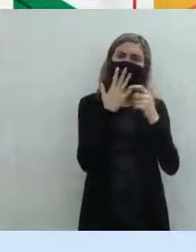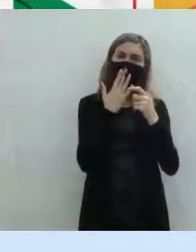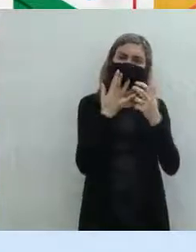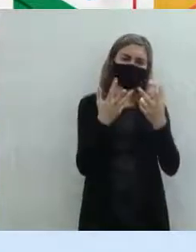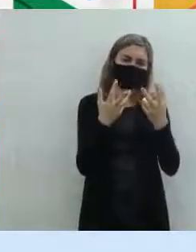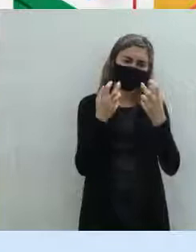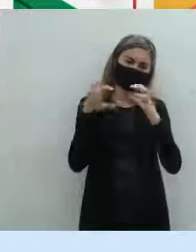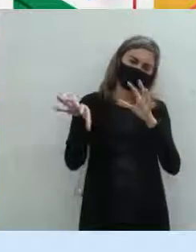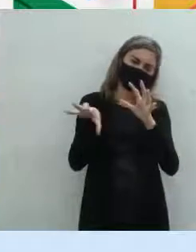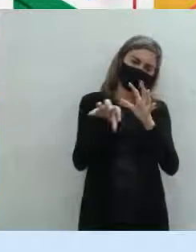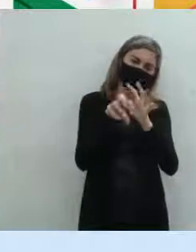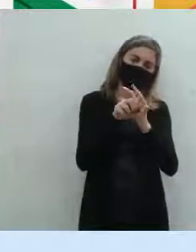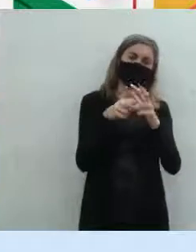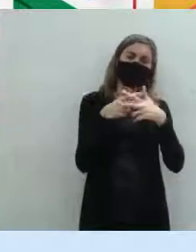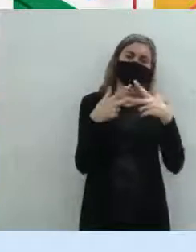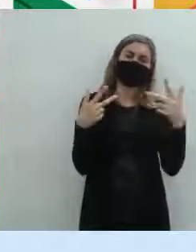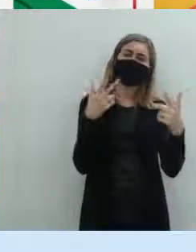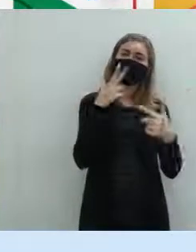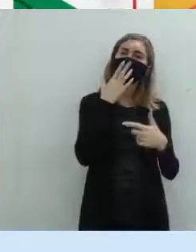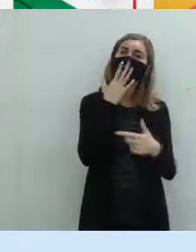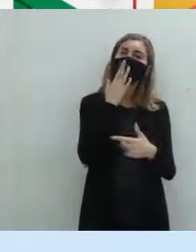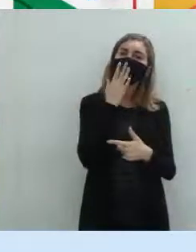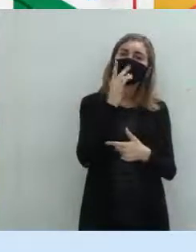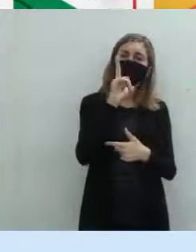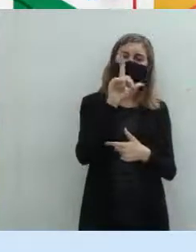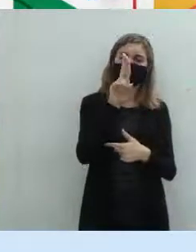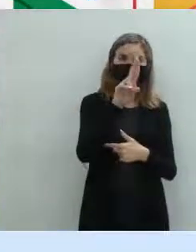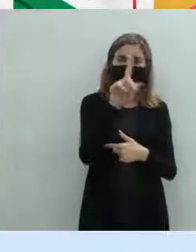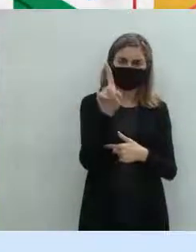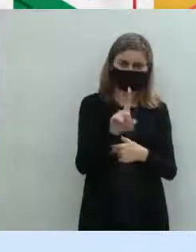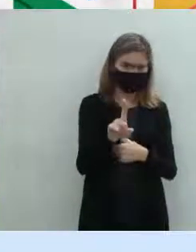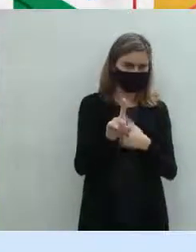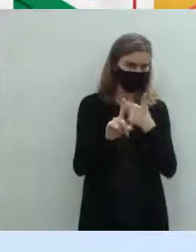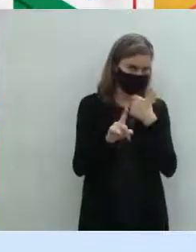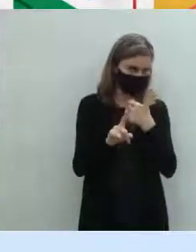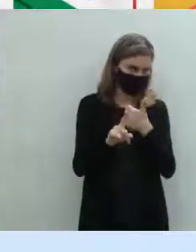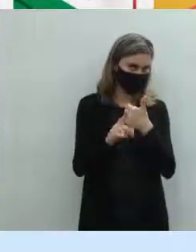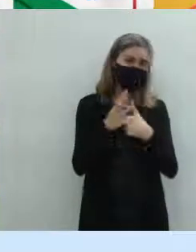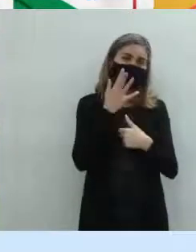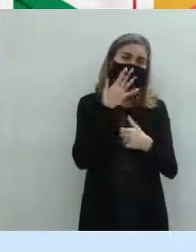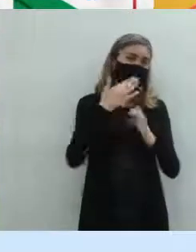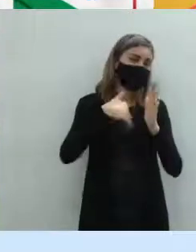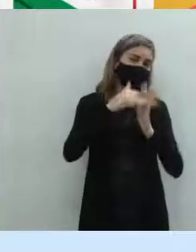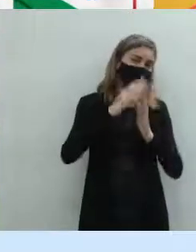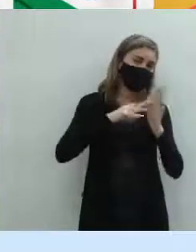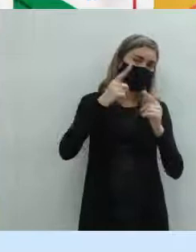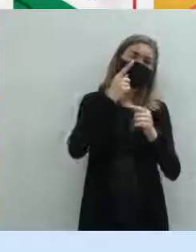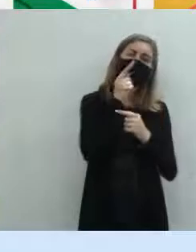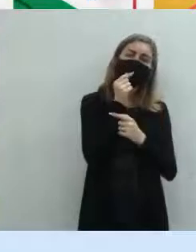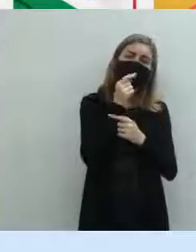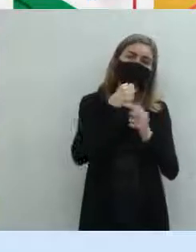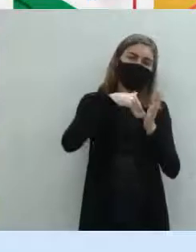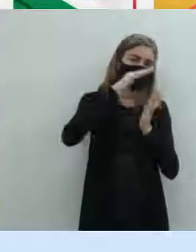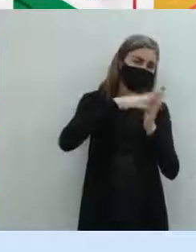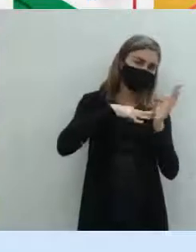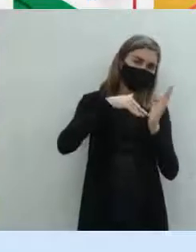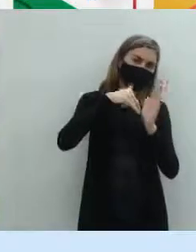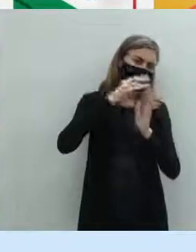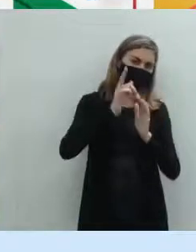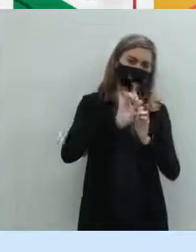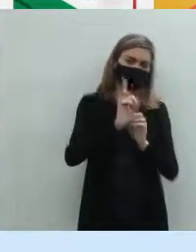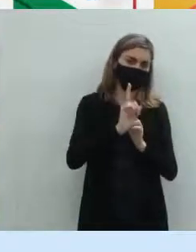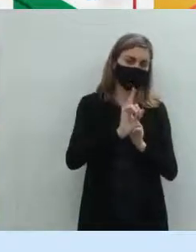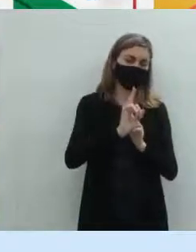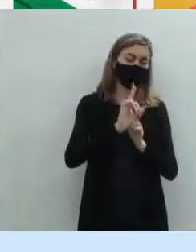pelo objeto. A gente está falando, gente, de cor luz, tá? Não é a cor do lápis de cor, nem da tinta, não. É a